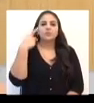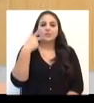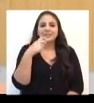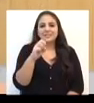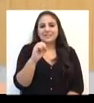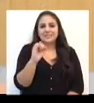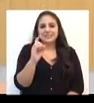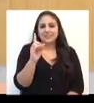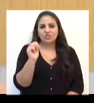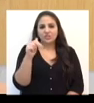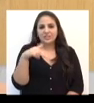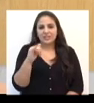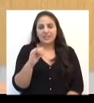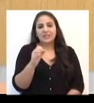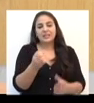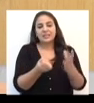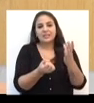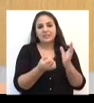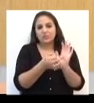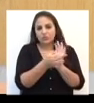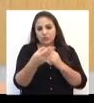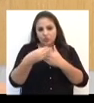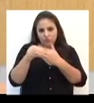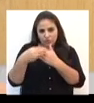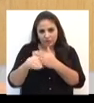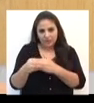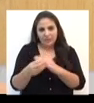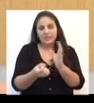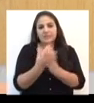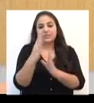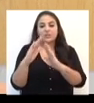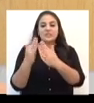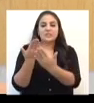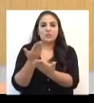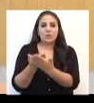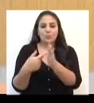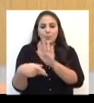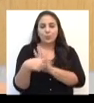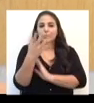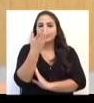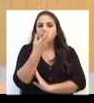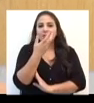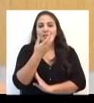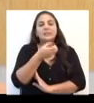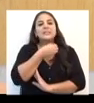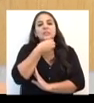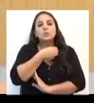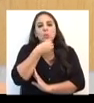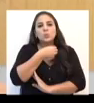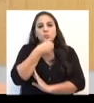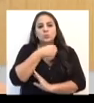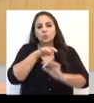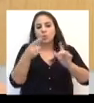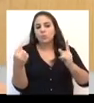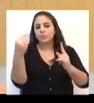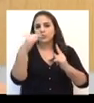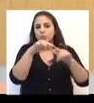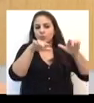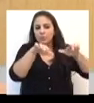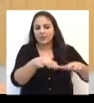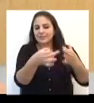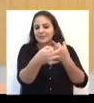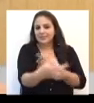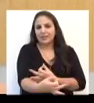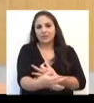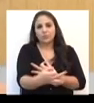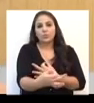Sidney Ávila está sugerindo a criação da creche do idoso. O objetivo é oferecer um local adequado onde a